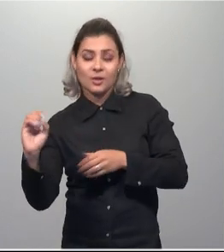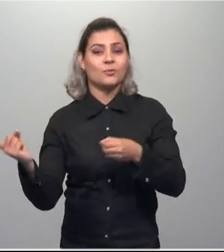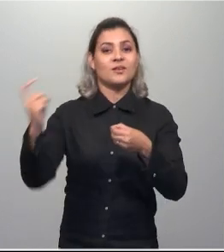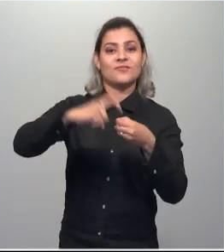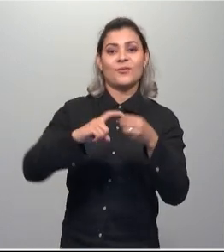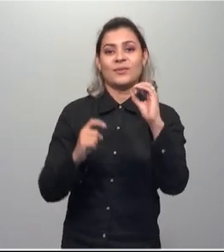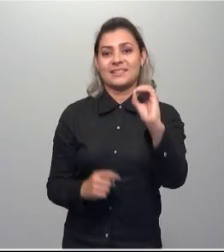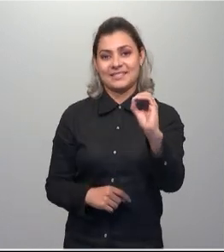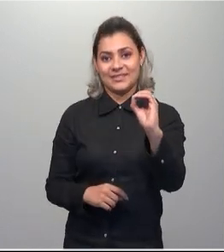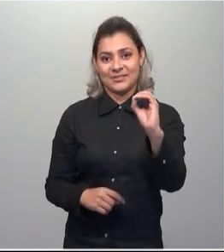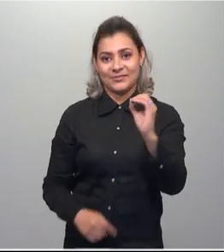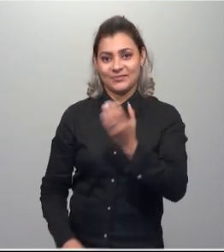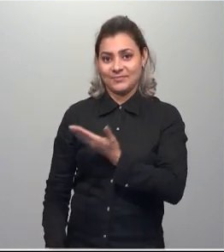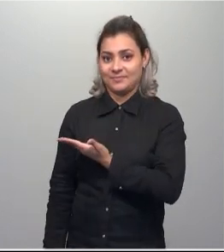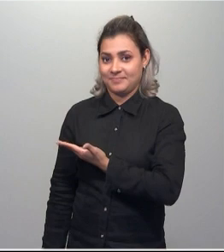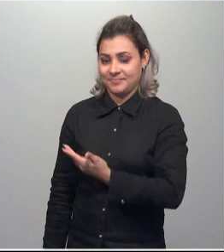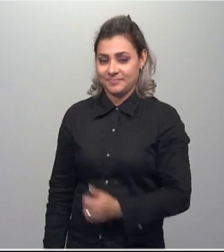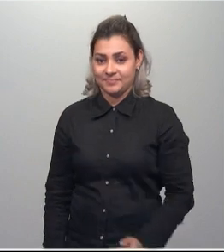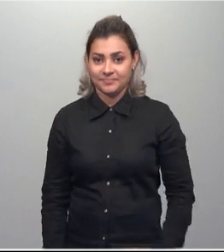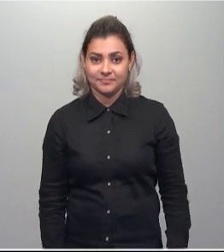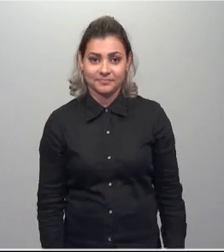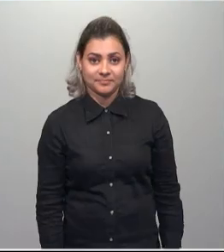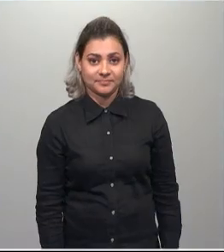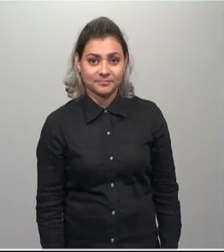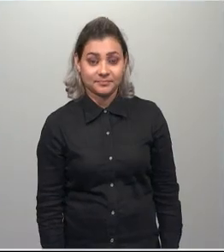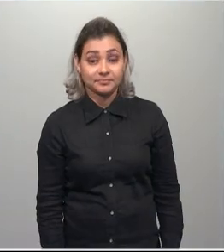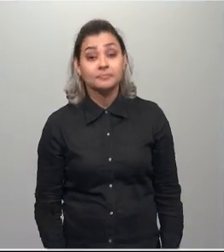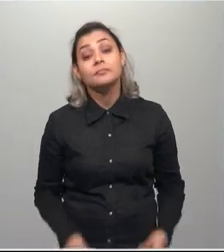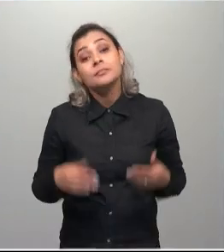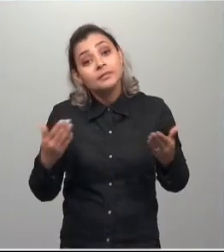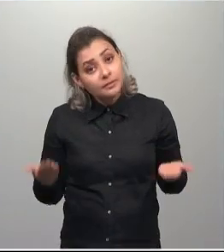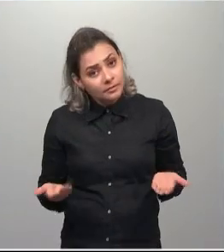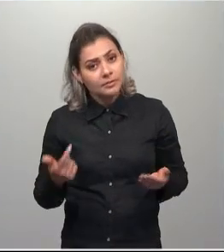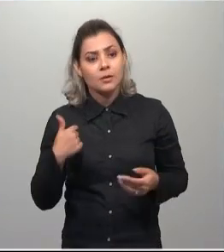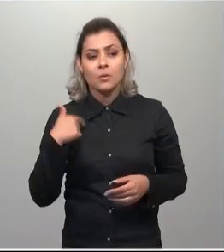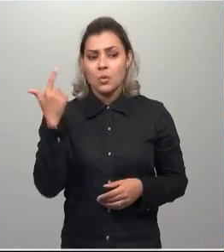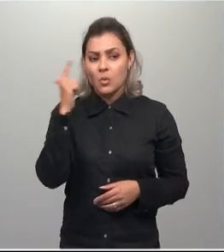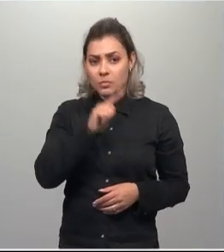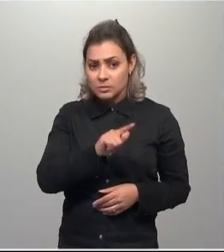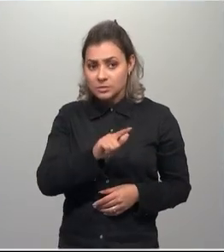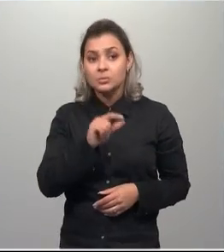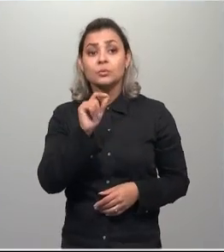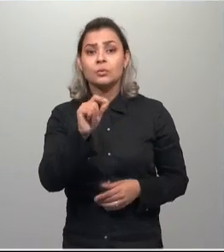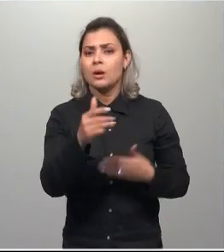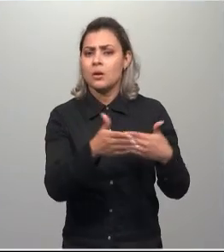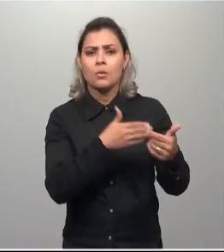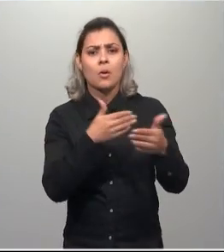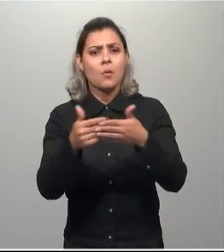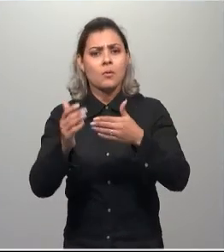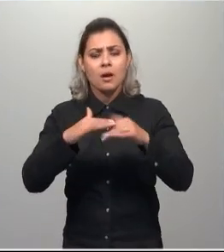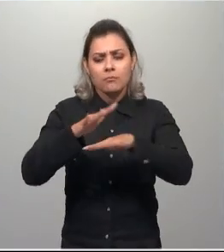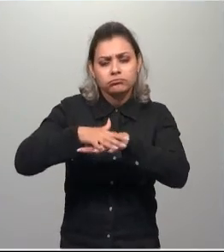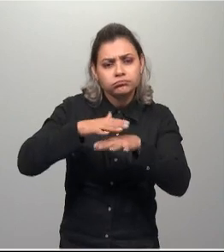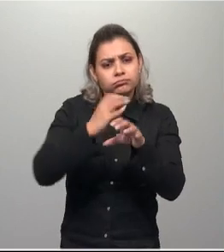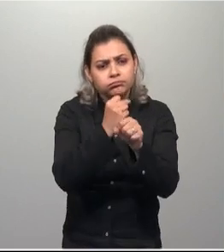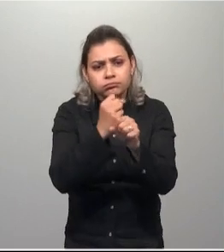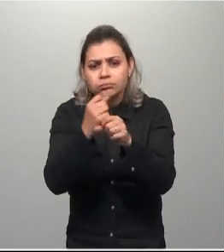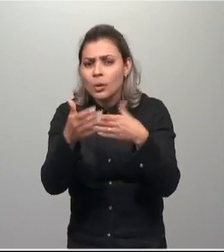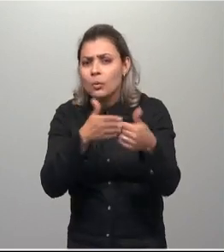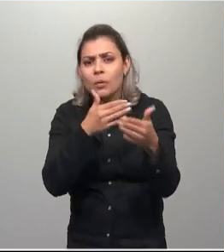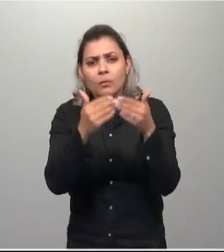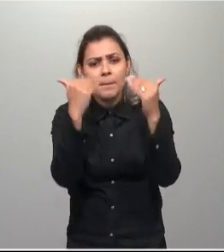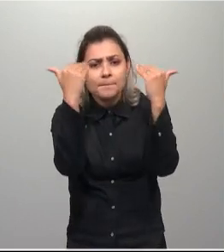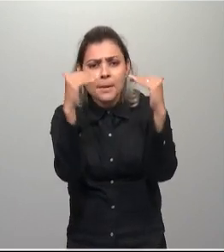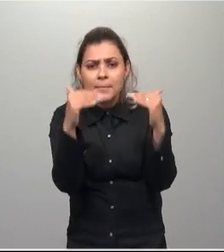1 2 e 3 então isso eu consigo fazer qualquer computador qualquer seqüenciador